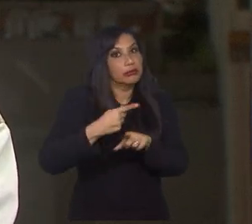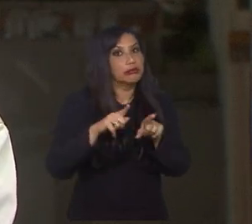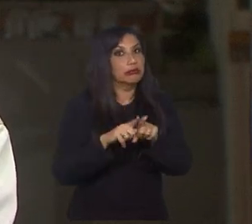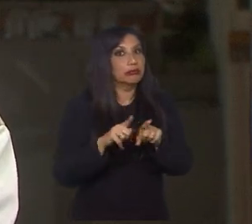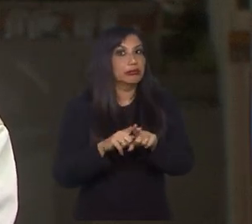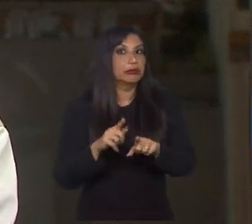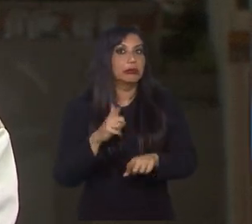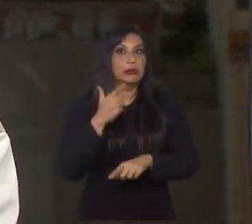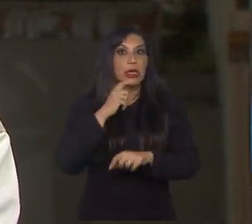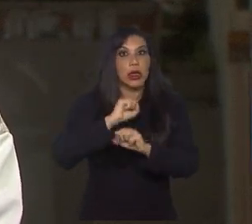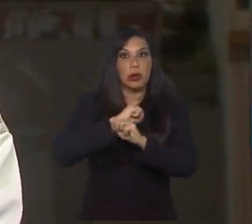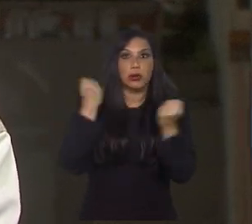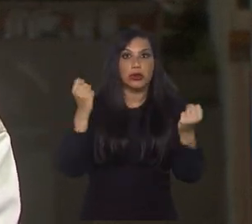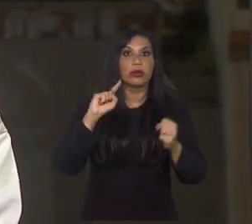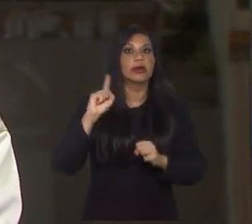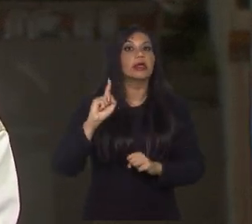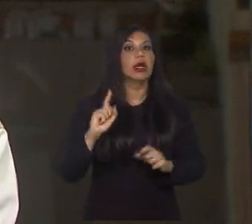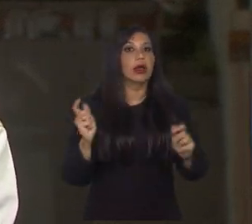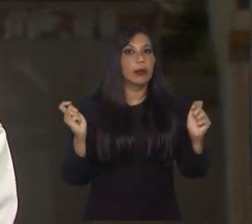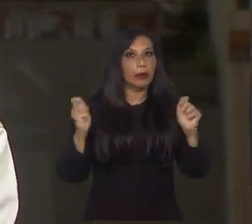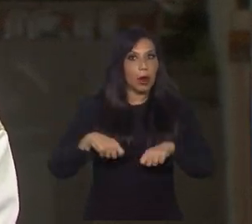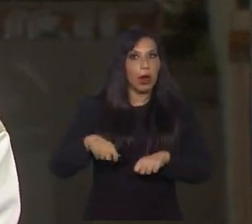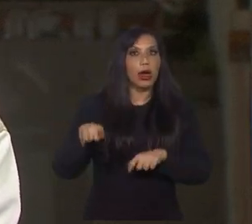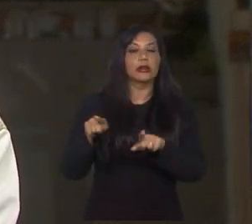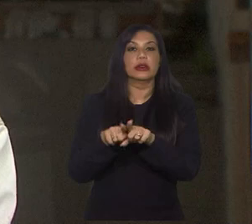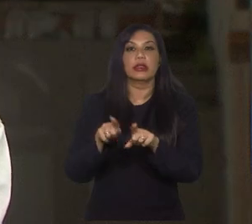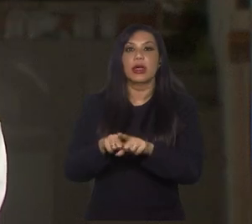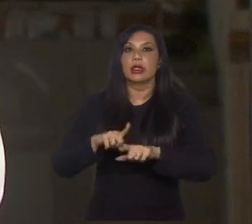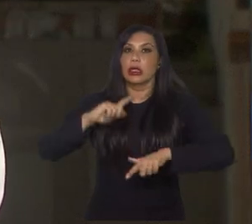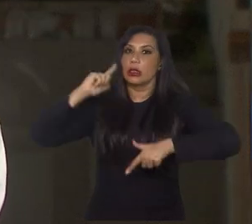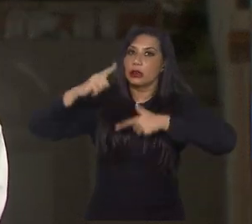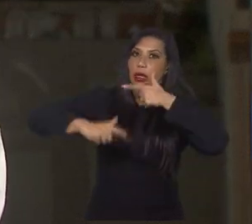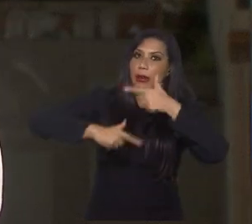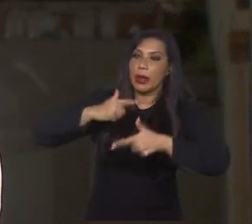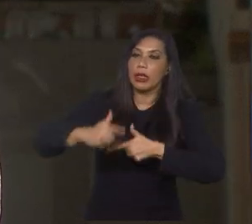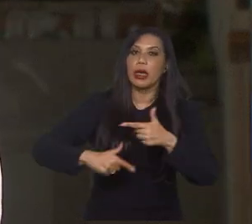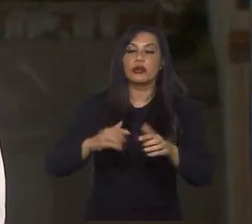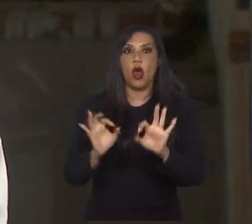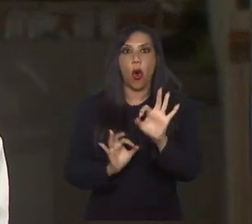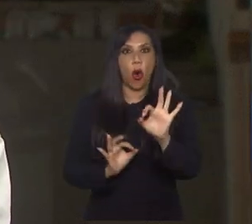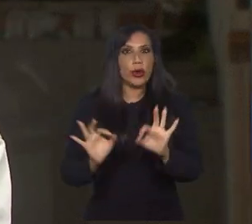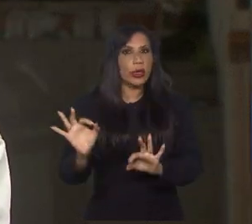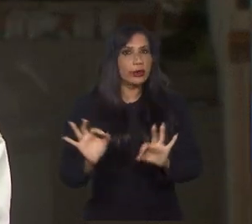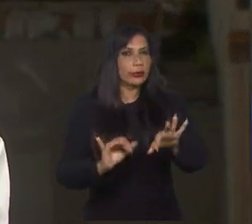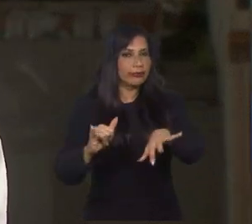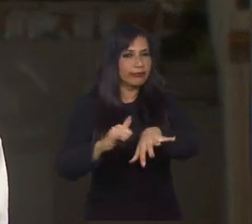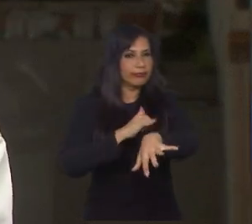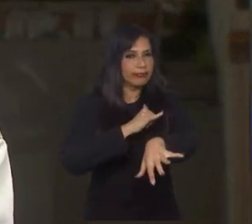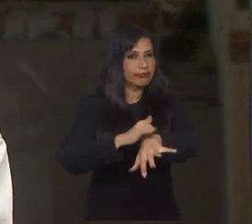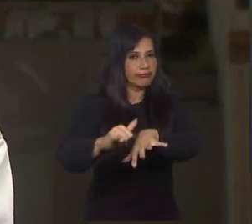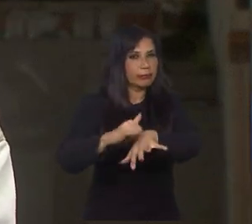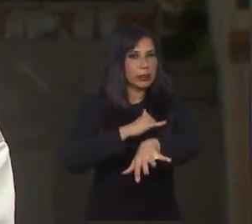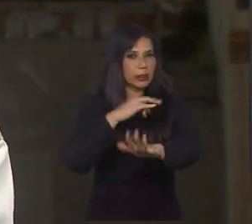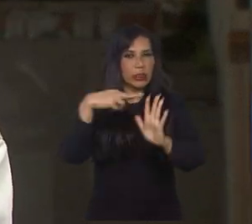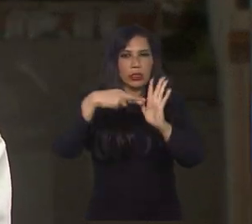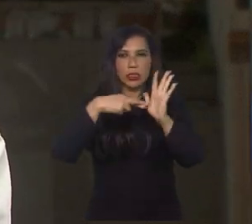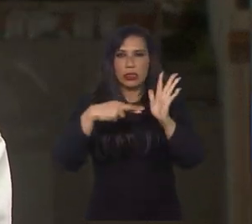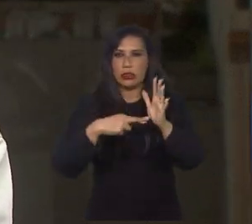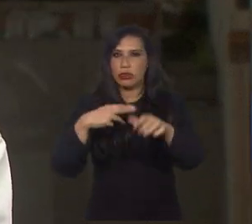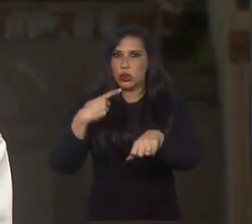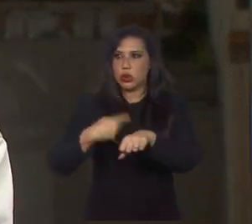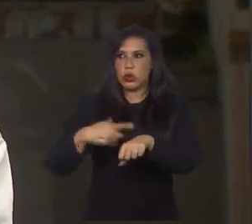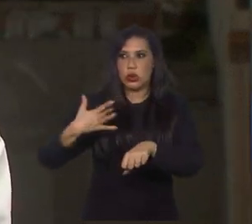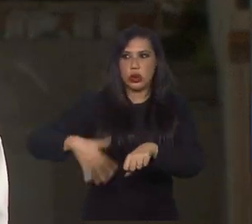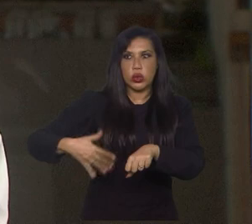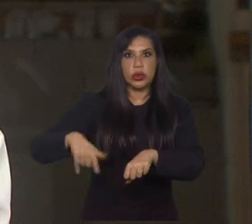seja impossível, não, porque é uma seleção trabalhosa, é uma seleção muito organizada, taticamente, uma disciplina muito grande e